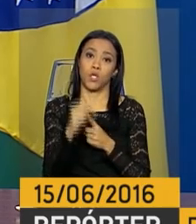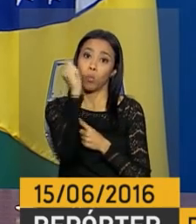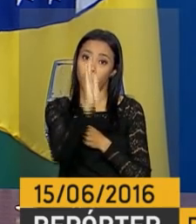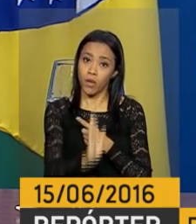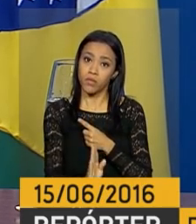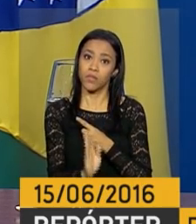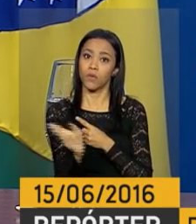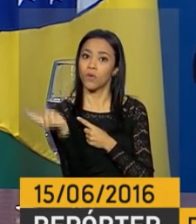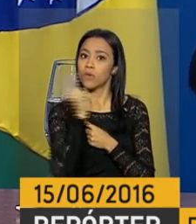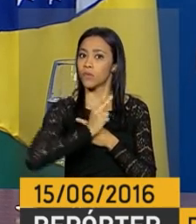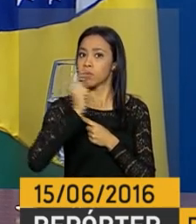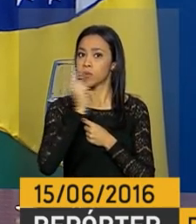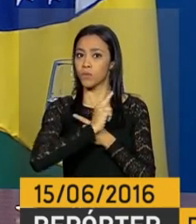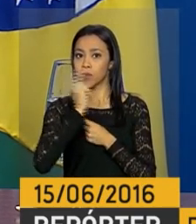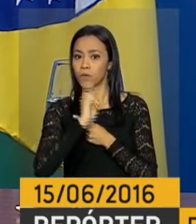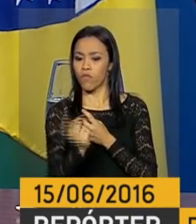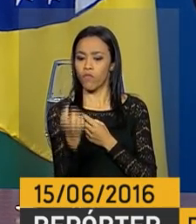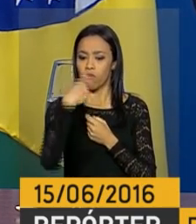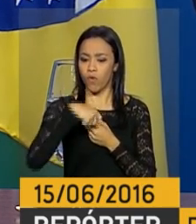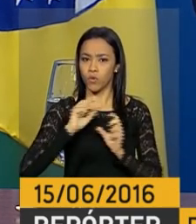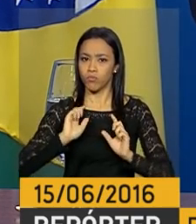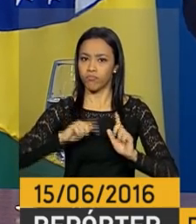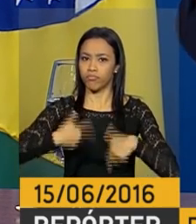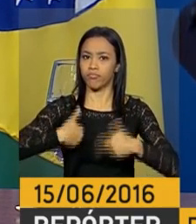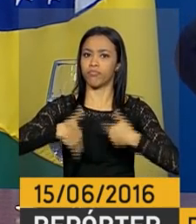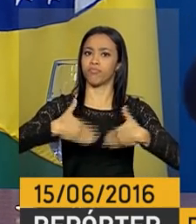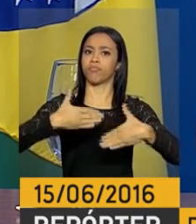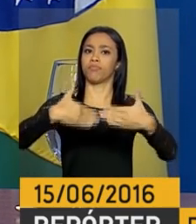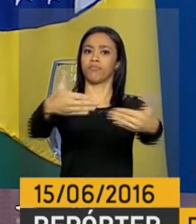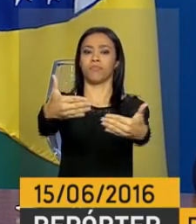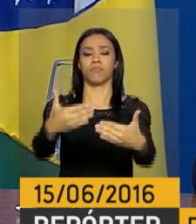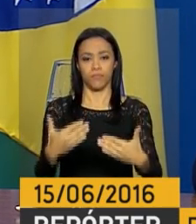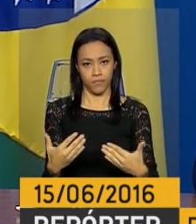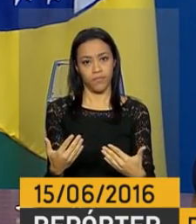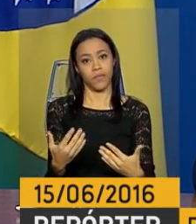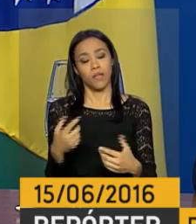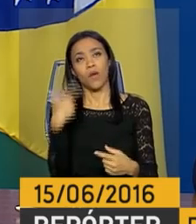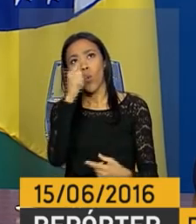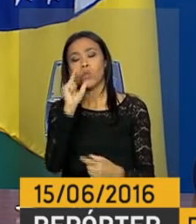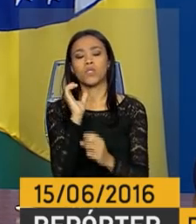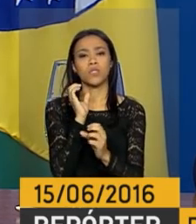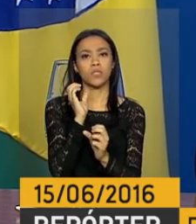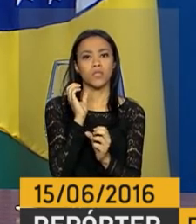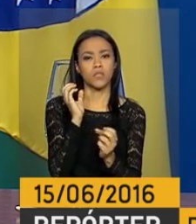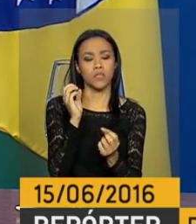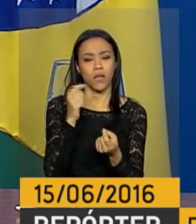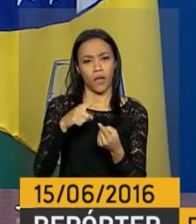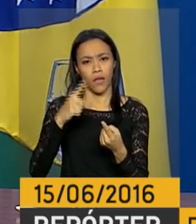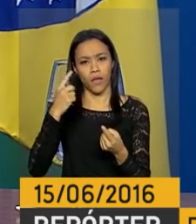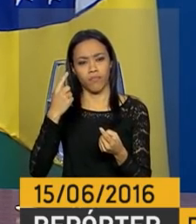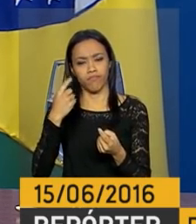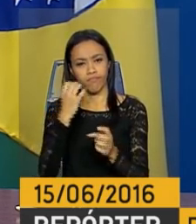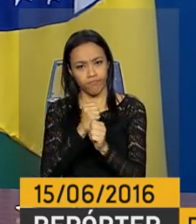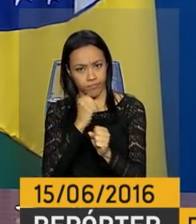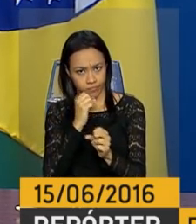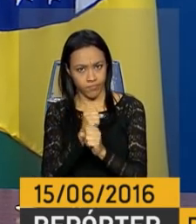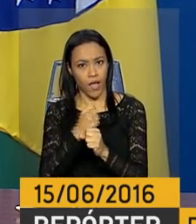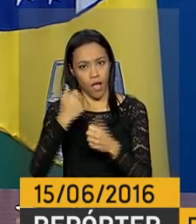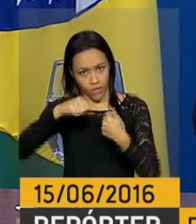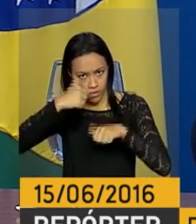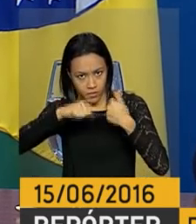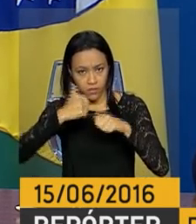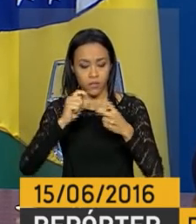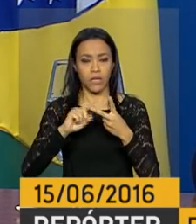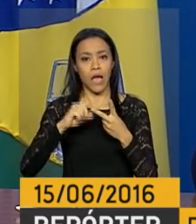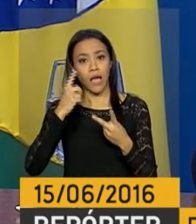retoma logo o crescimento e cresce no potencial. Existem cálculos que podem levar em conta que como